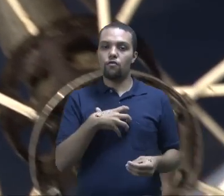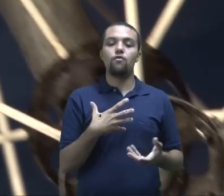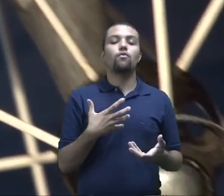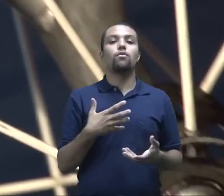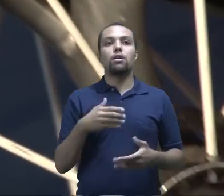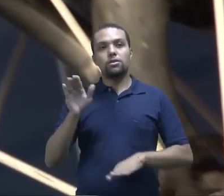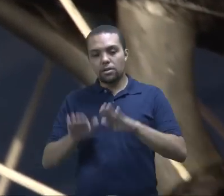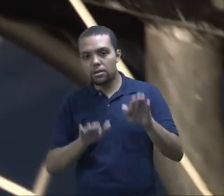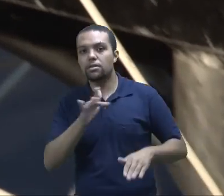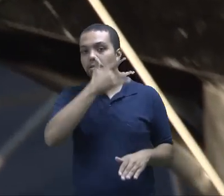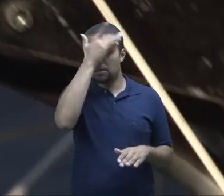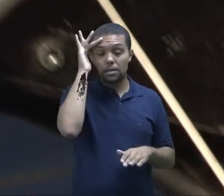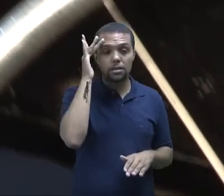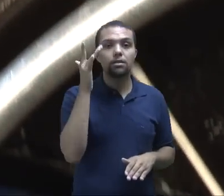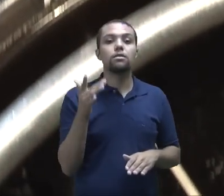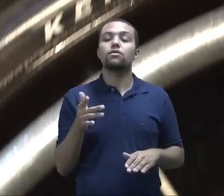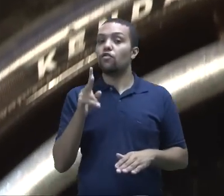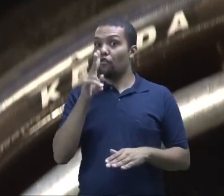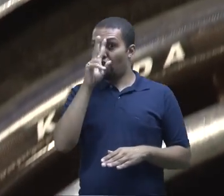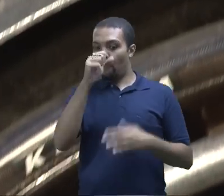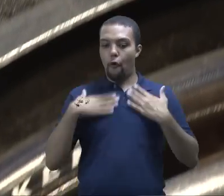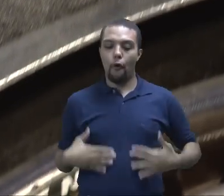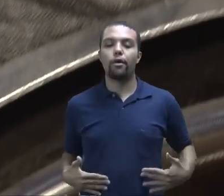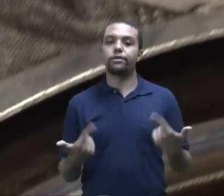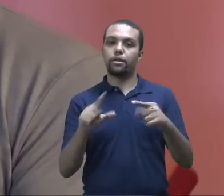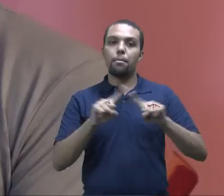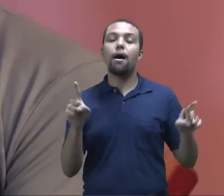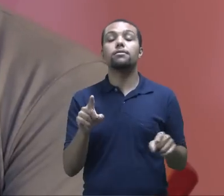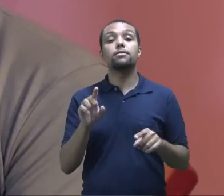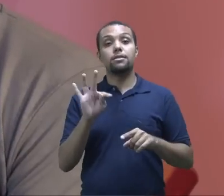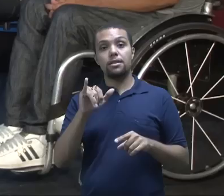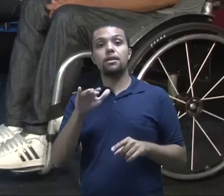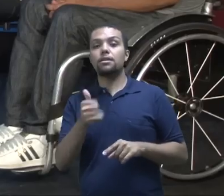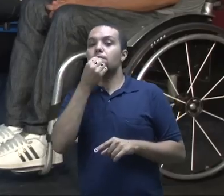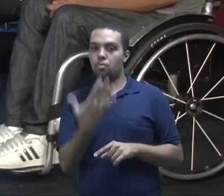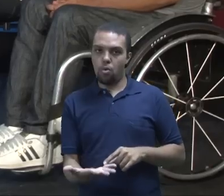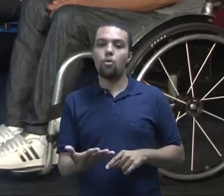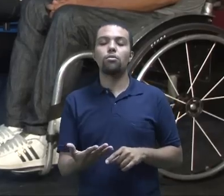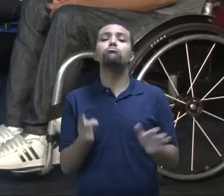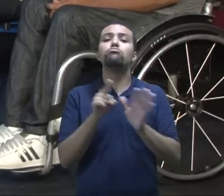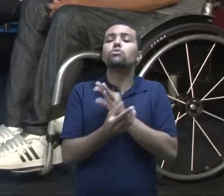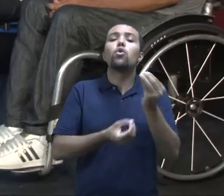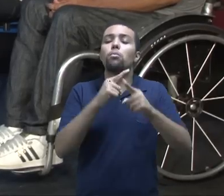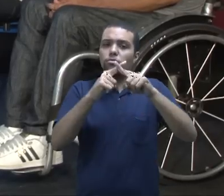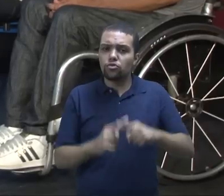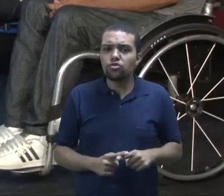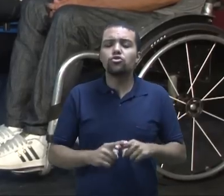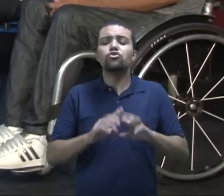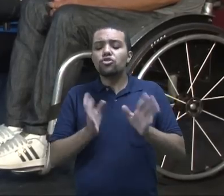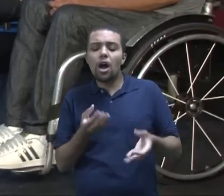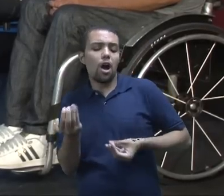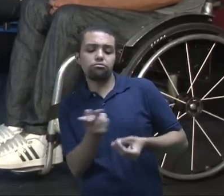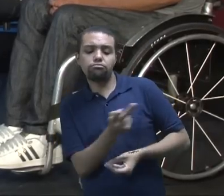Uhum. Você pode ver pessoas assim que nem tanto força física, mas tem a técnica boa. Uhum. E em relações assim, de competições que